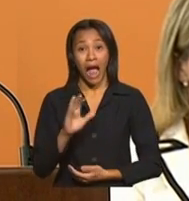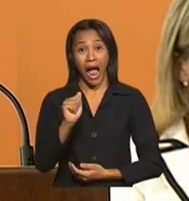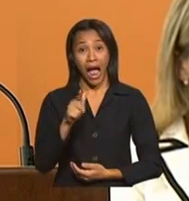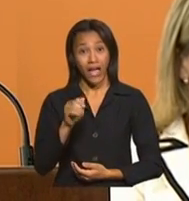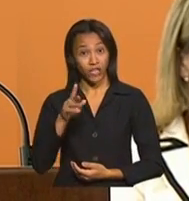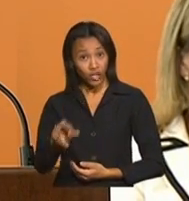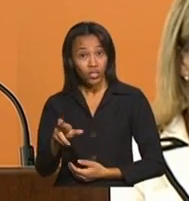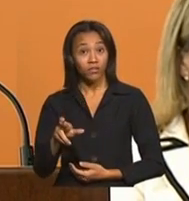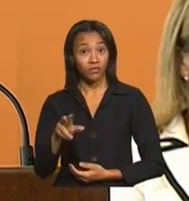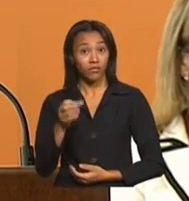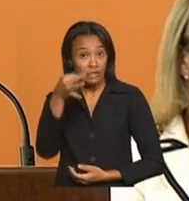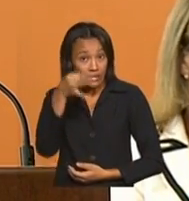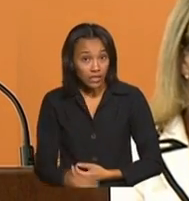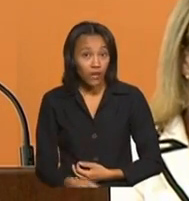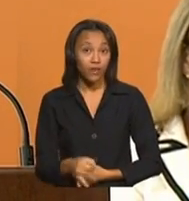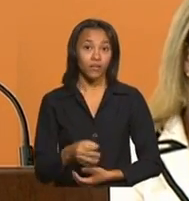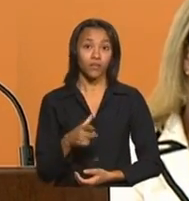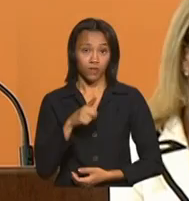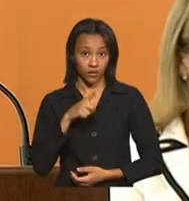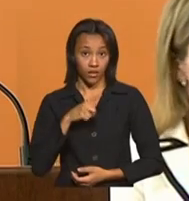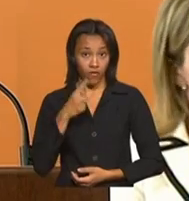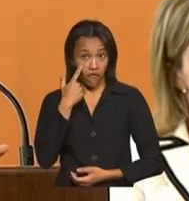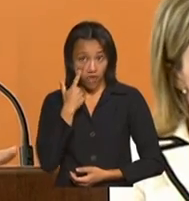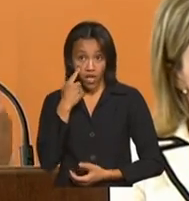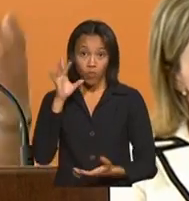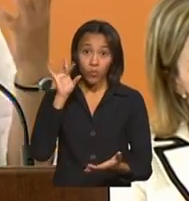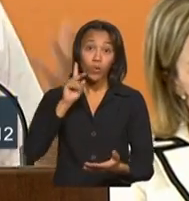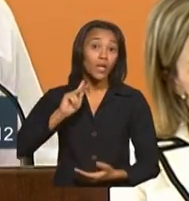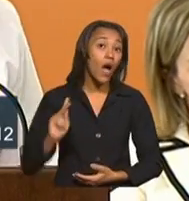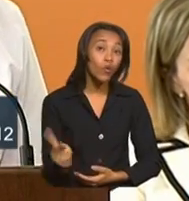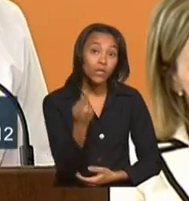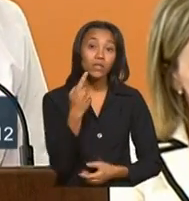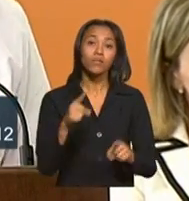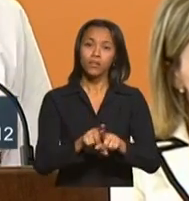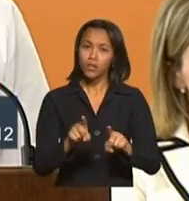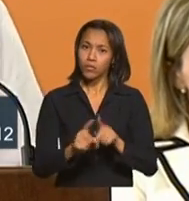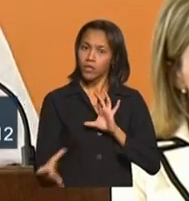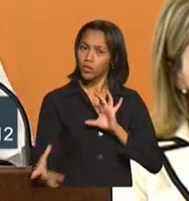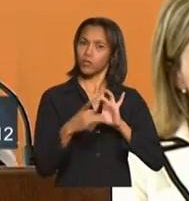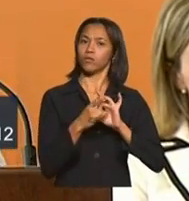uma correspondência entre essa realidade e a legislação.